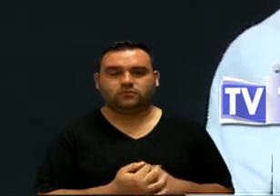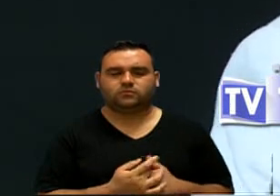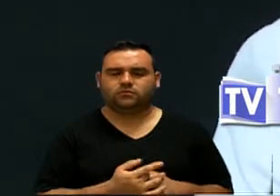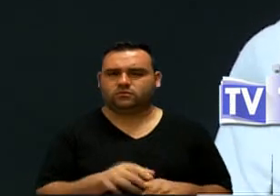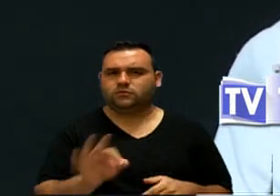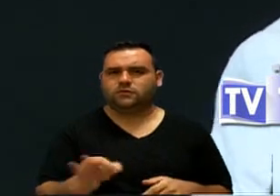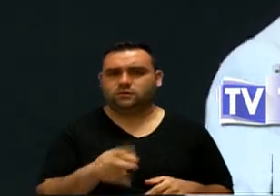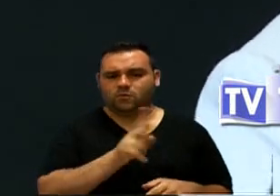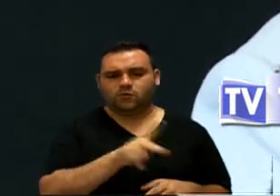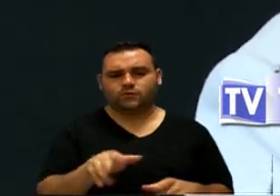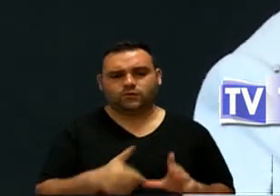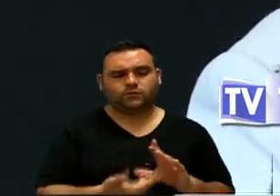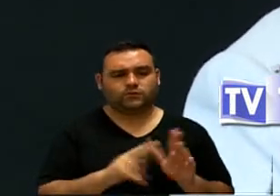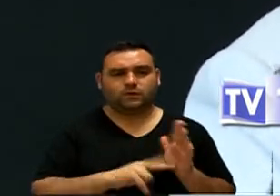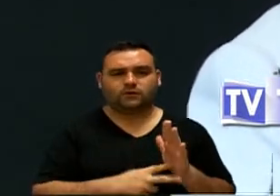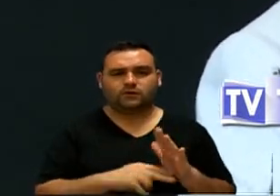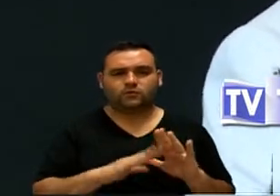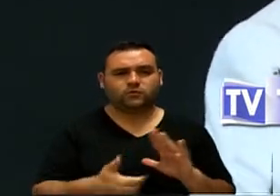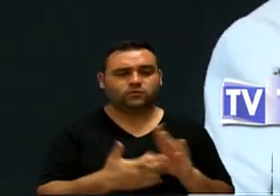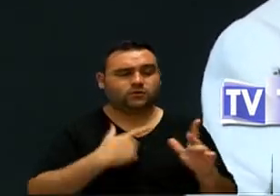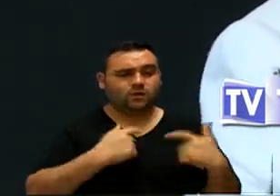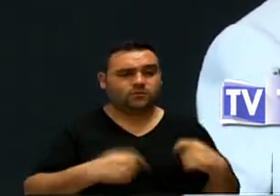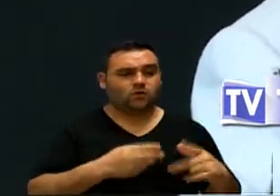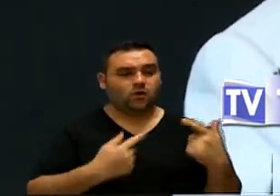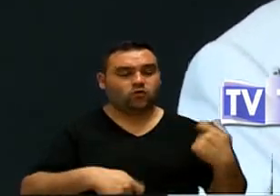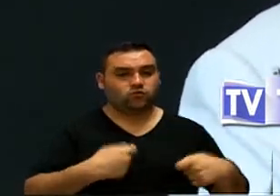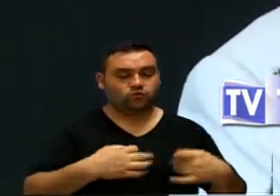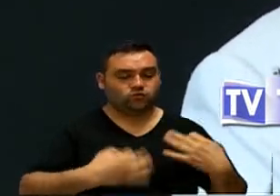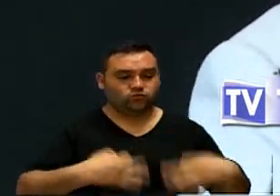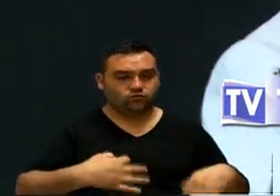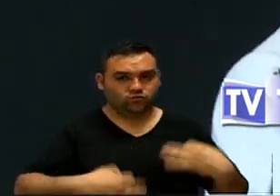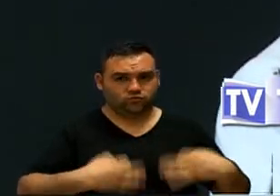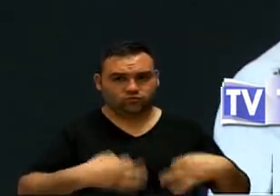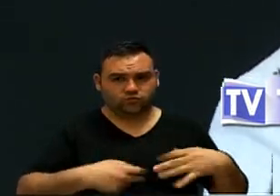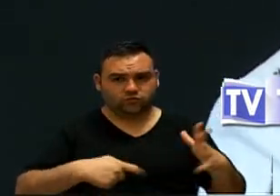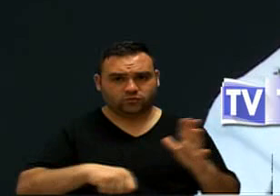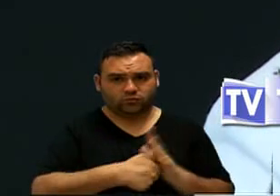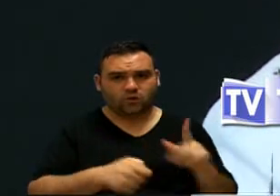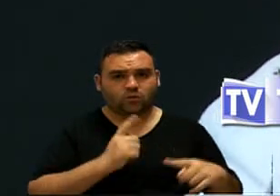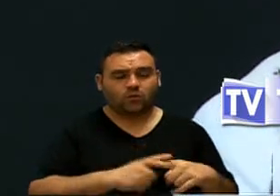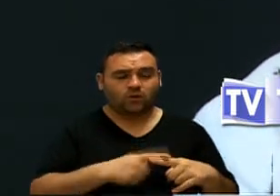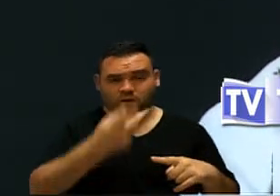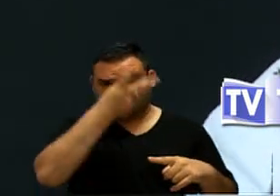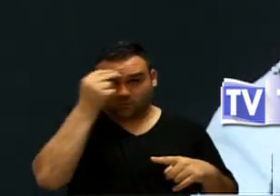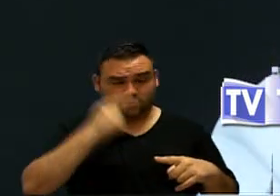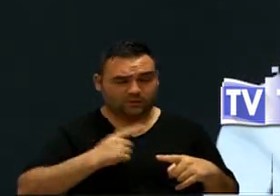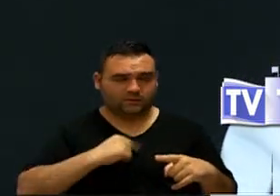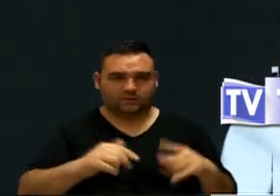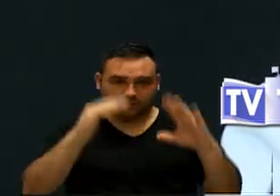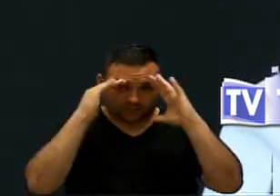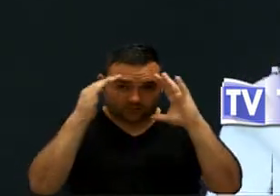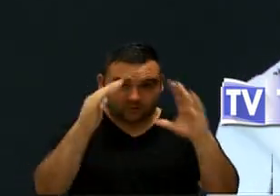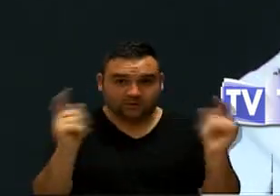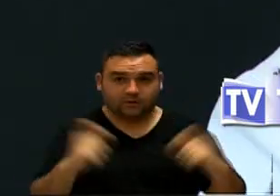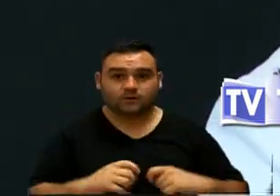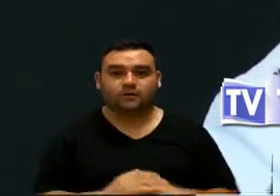Sim, os professores, sindicato, todo mundo teve que entrar na justiça desde sempre para que a prefeitura obedecesse.